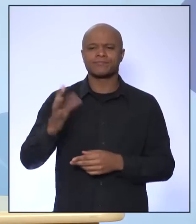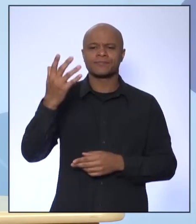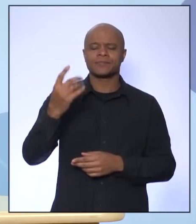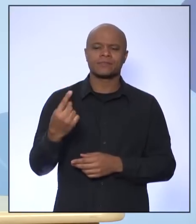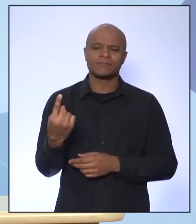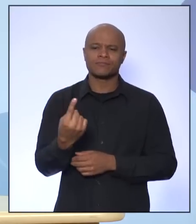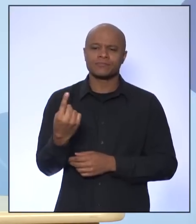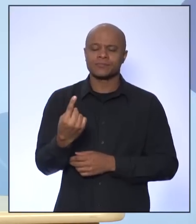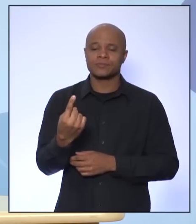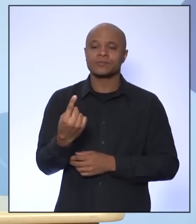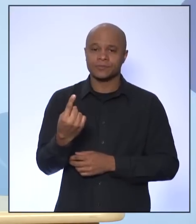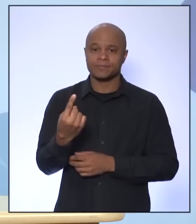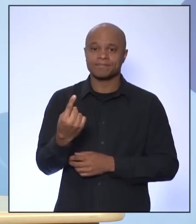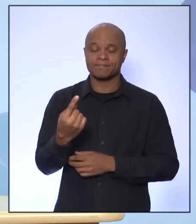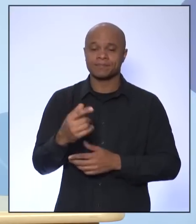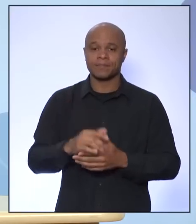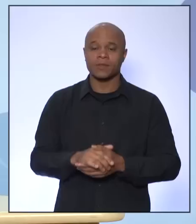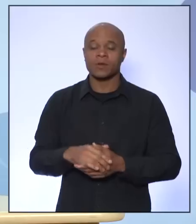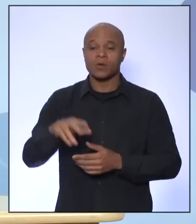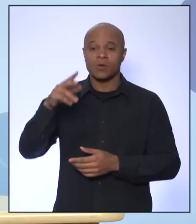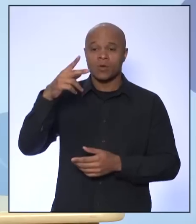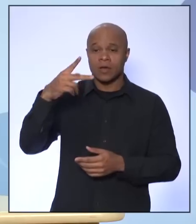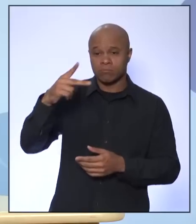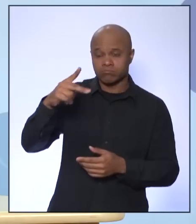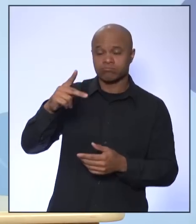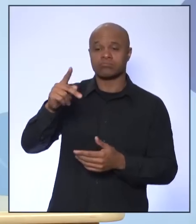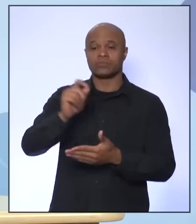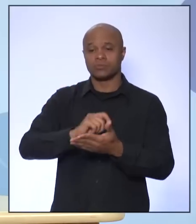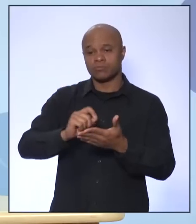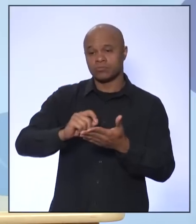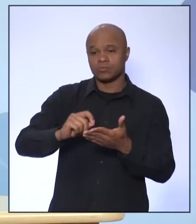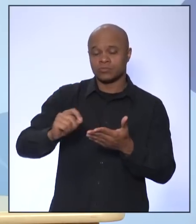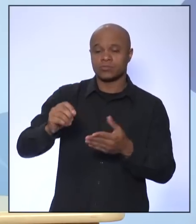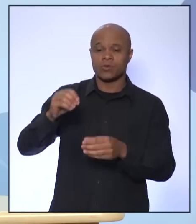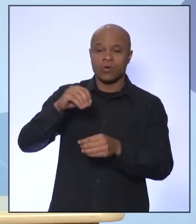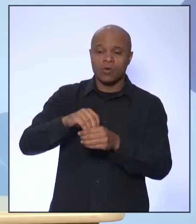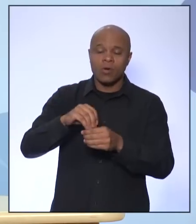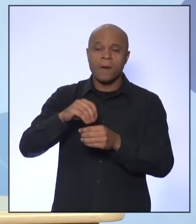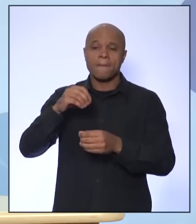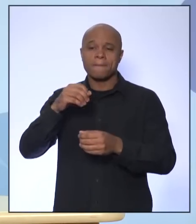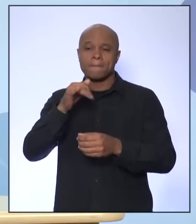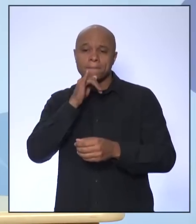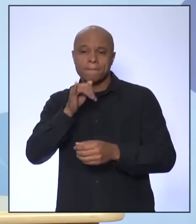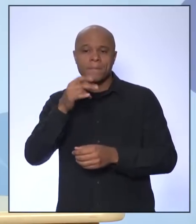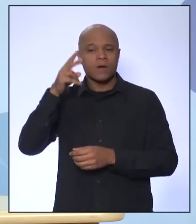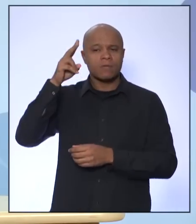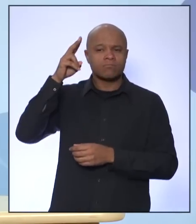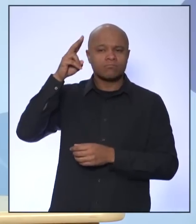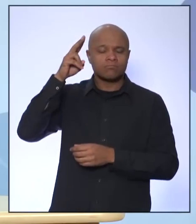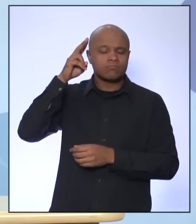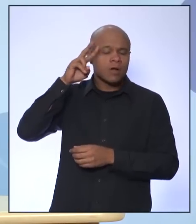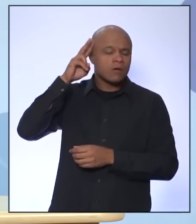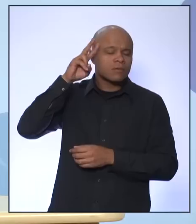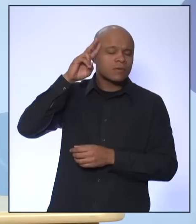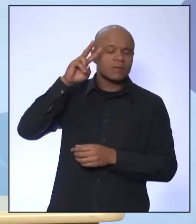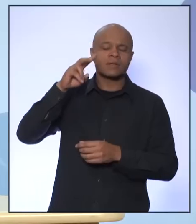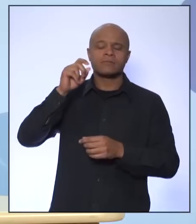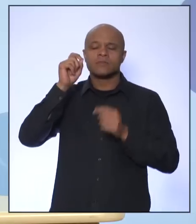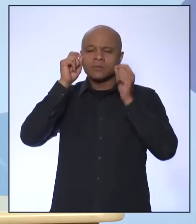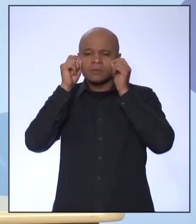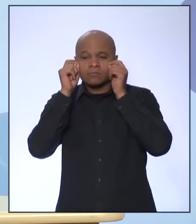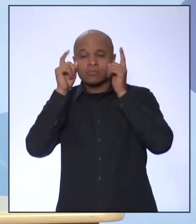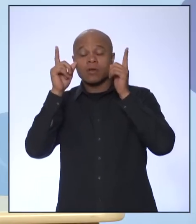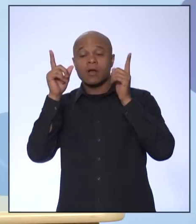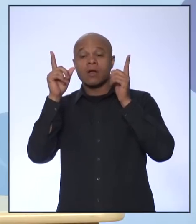É um momento histórico. Então, o seu diário, quando você começar a colocar lá, eu lembro que eu acordei me sentindo muito mal,